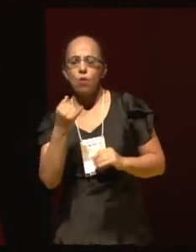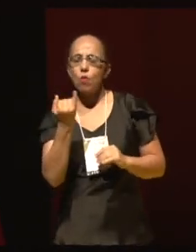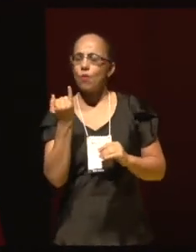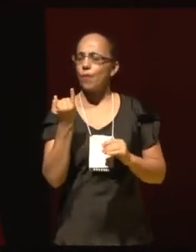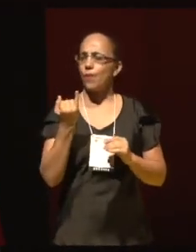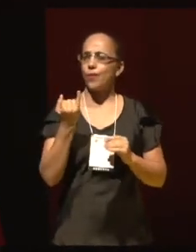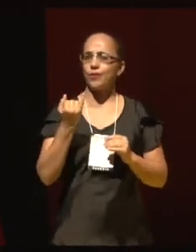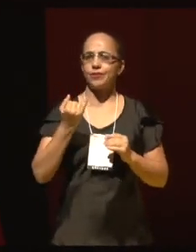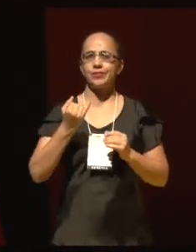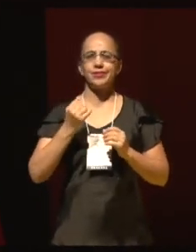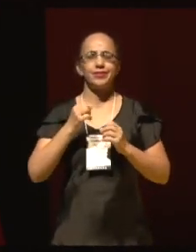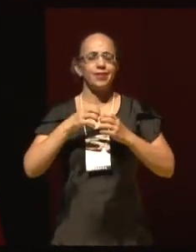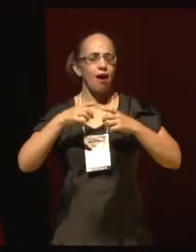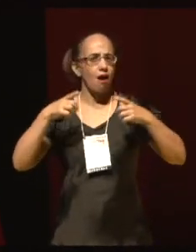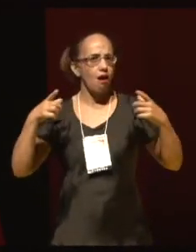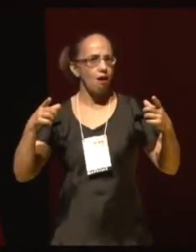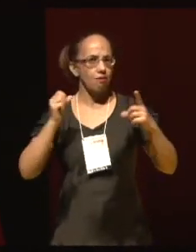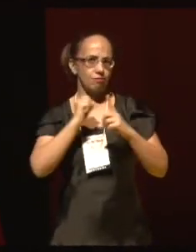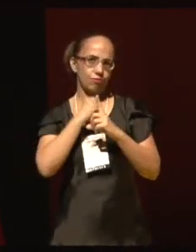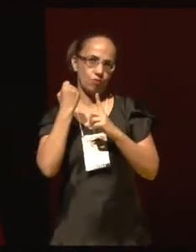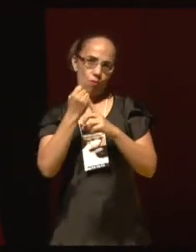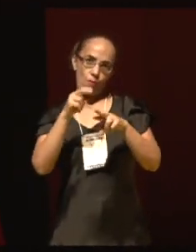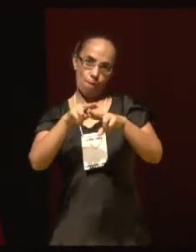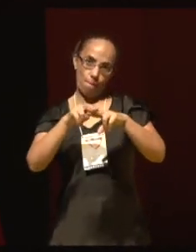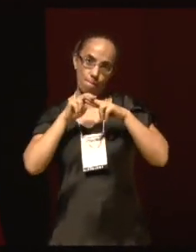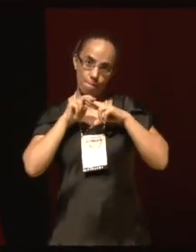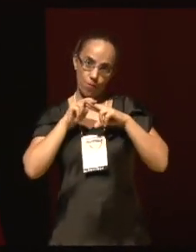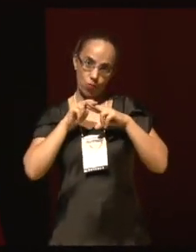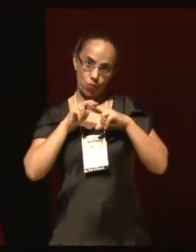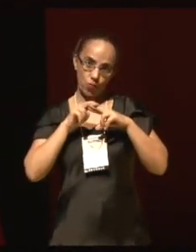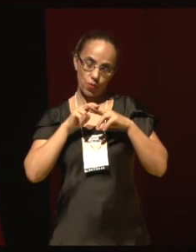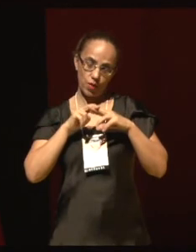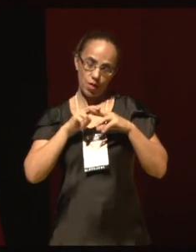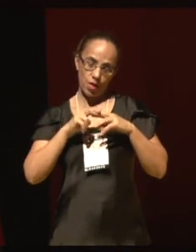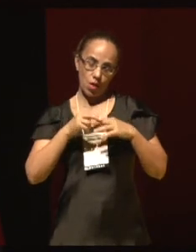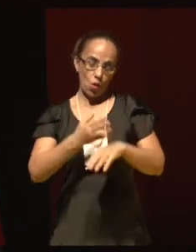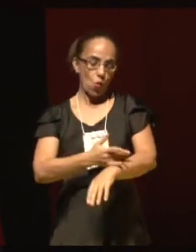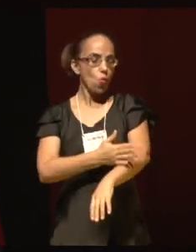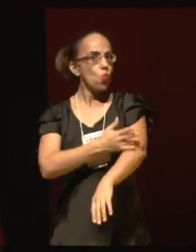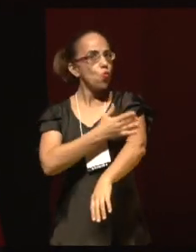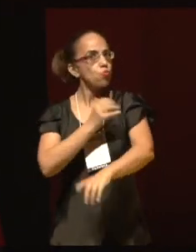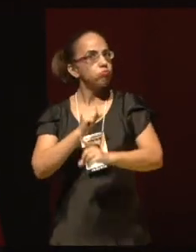porque comovem a sociedade. Muitos